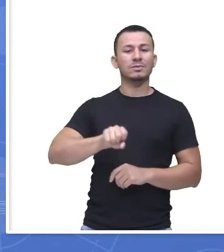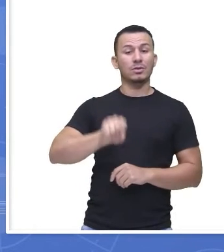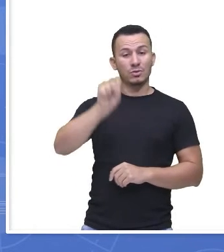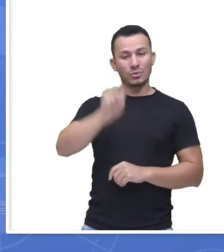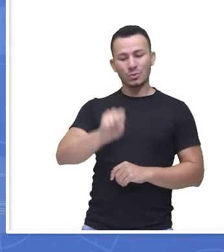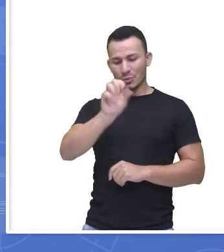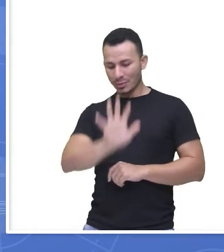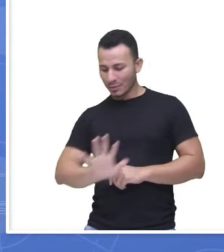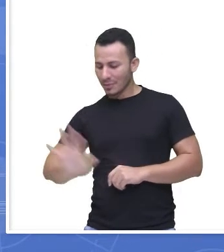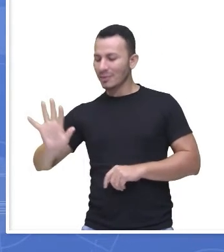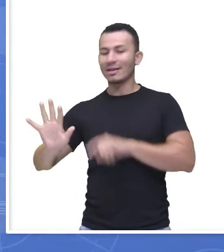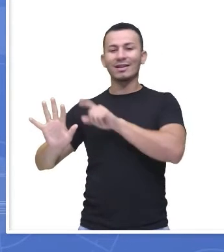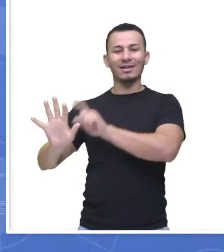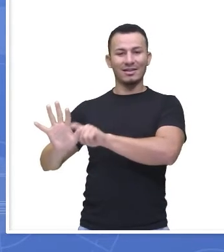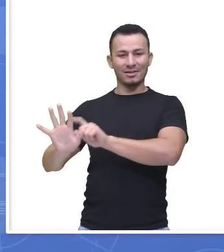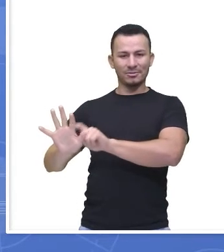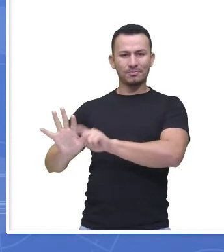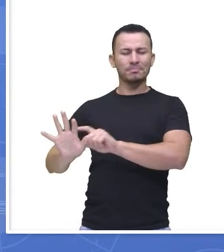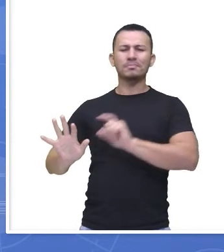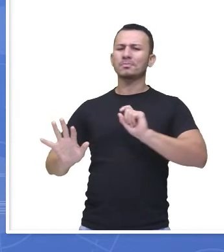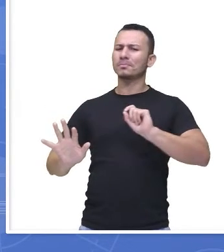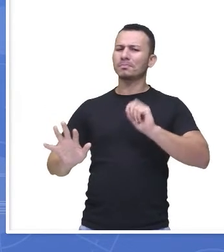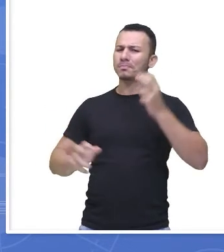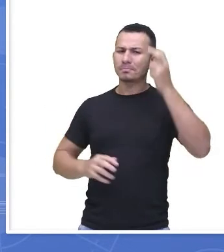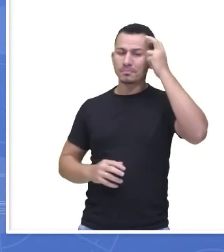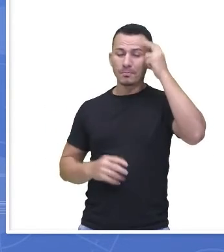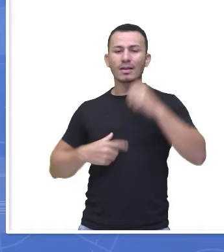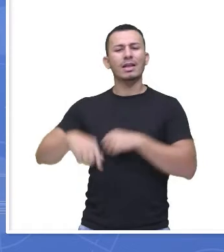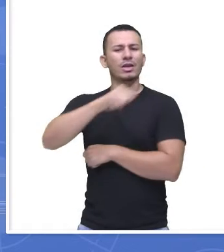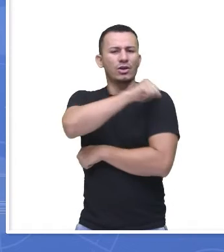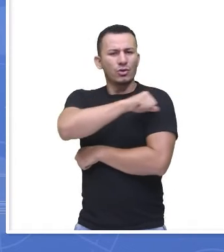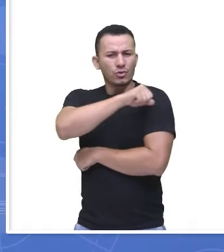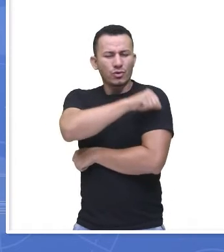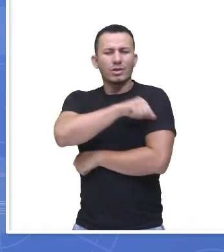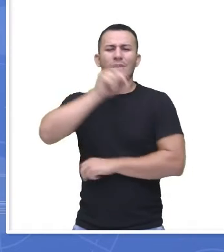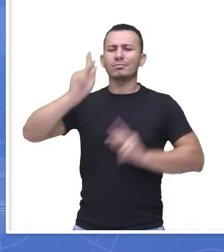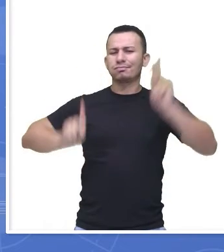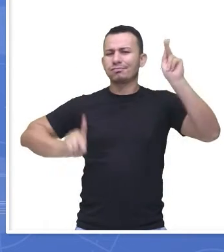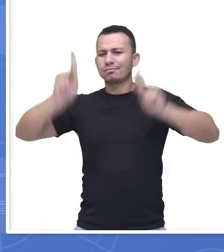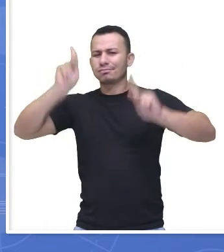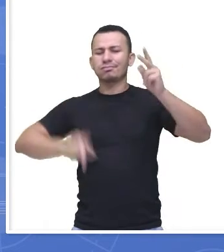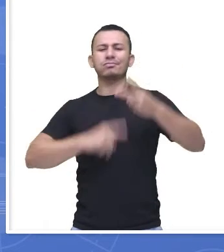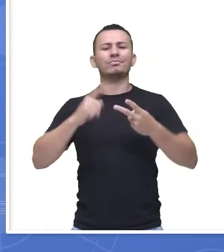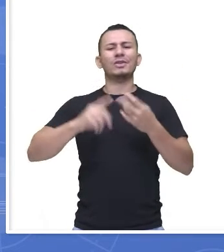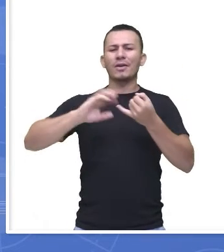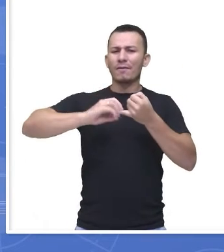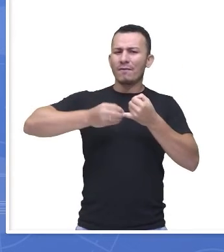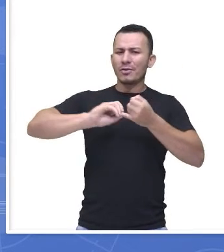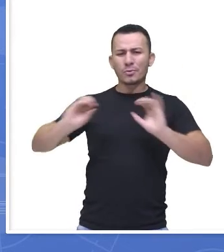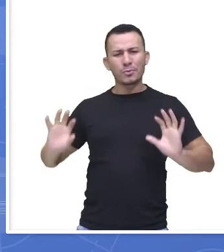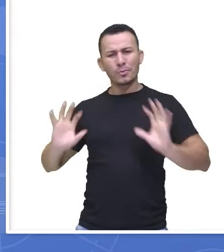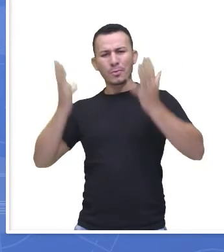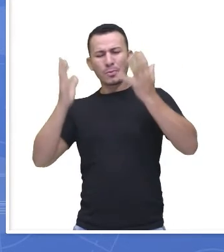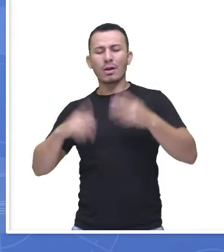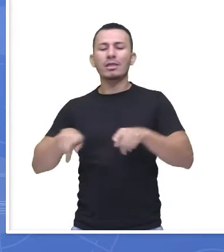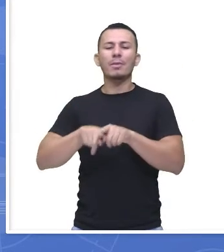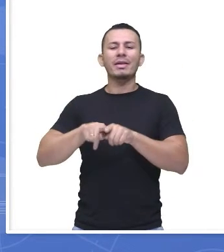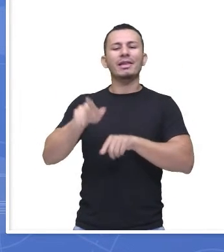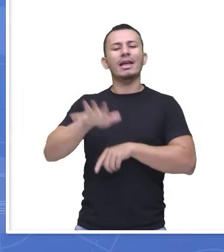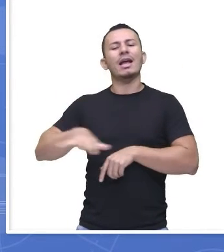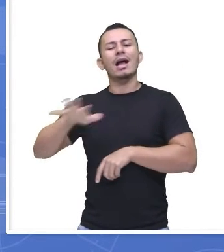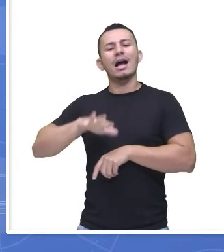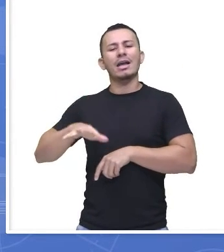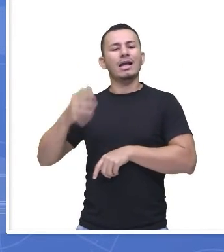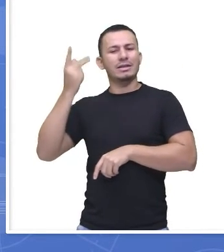sudeste, né? A região sudeste, aí ó, nós temos no Rio de Janeiro, Carnaval, nós temos feijoada, né? Nós temos a região de São Paulo aí também